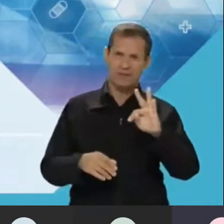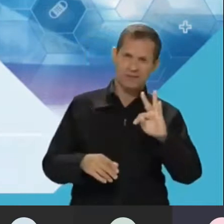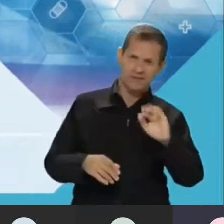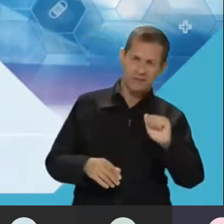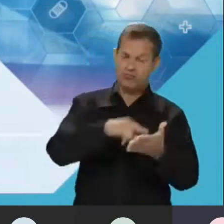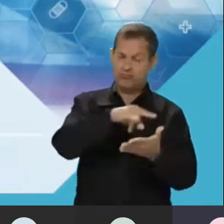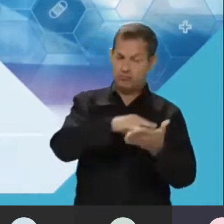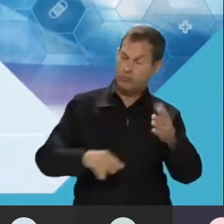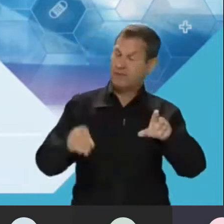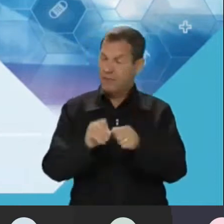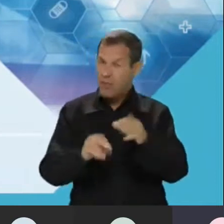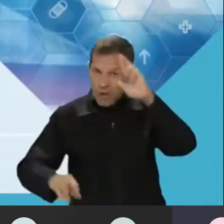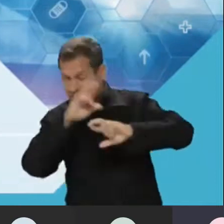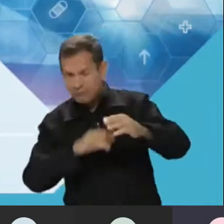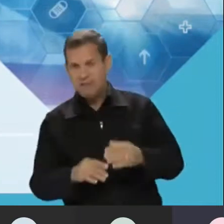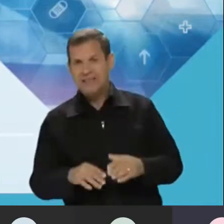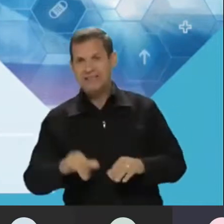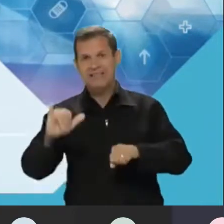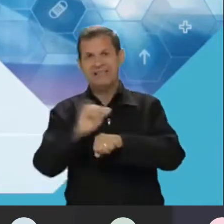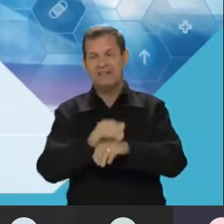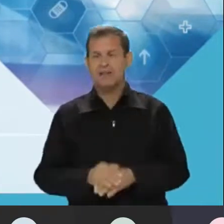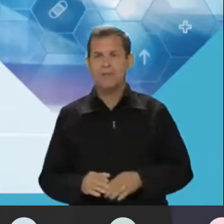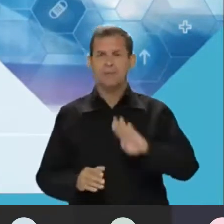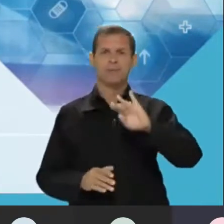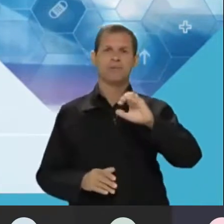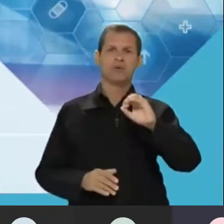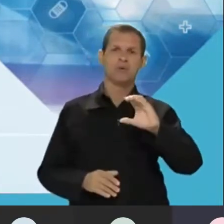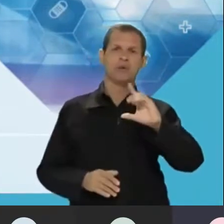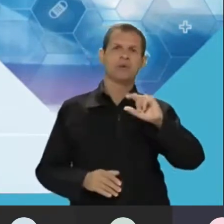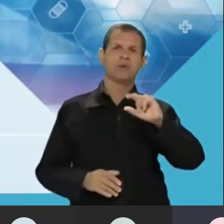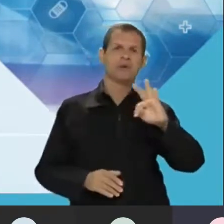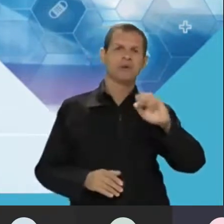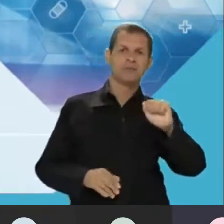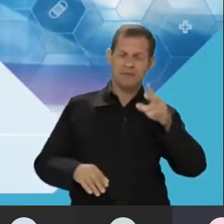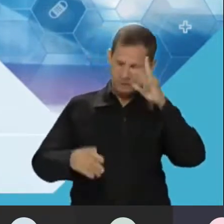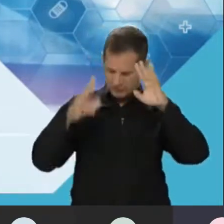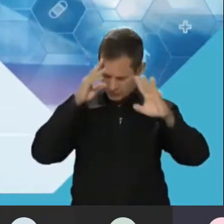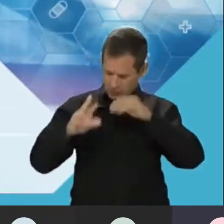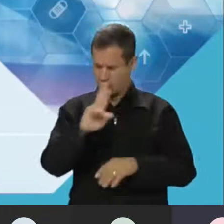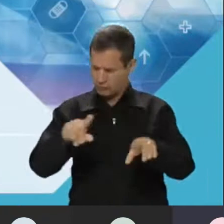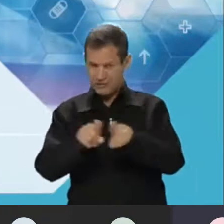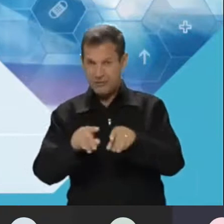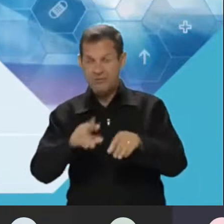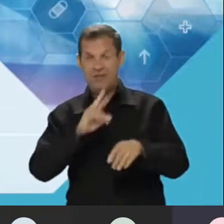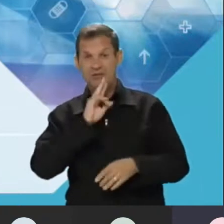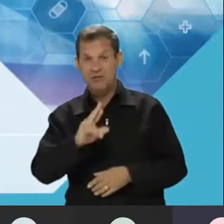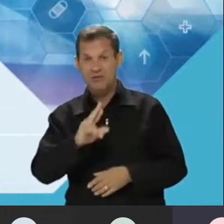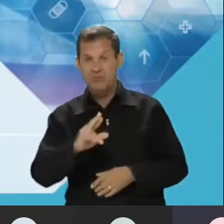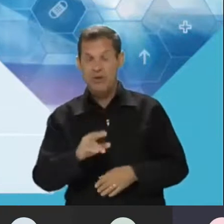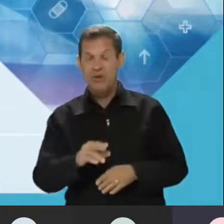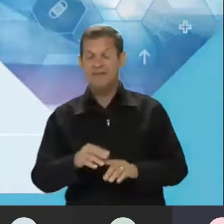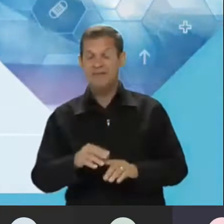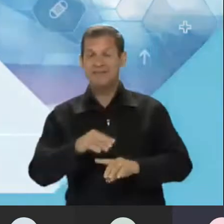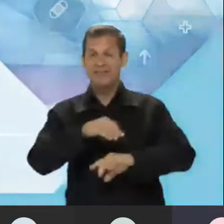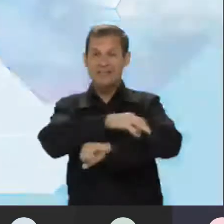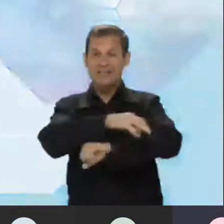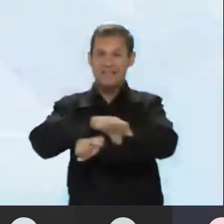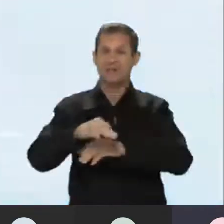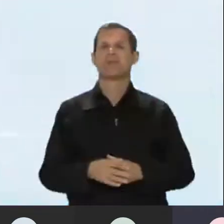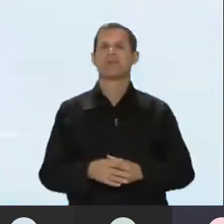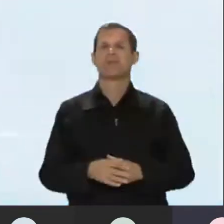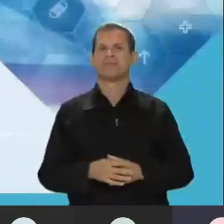cartas. E serão feitas análises das estratégias bioclimáticas e nós vamos pensar um pouco nessa aplicação de soluções